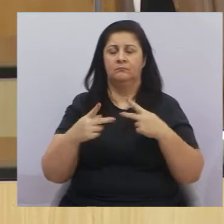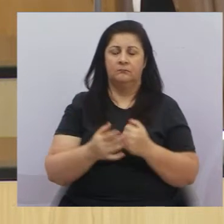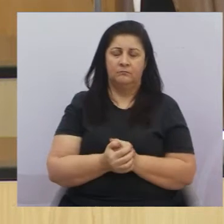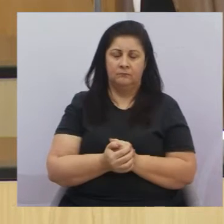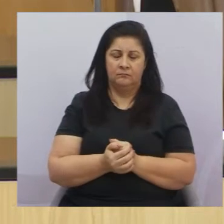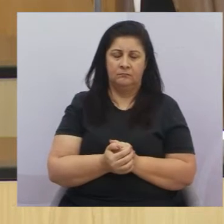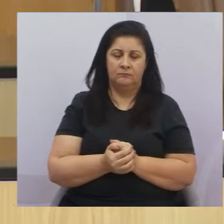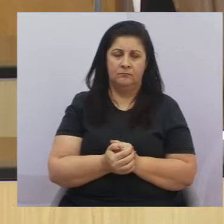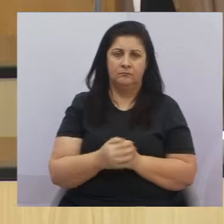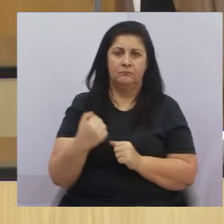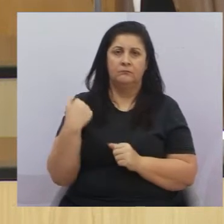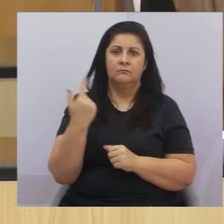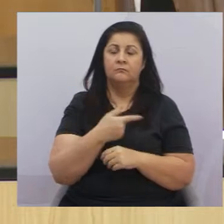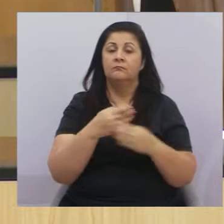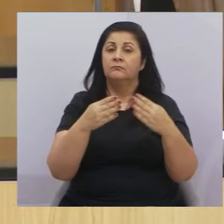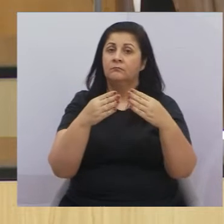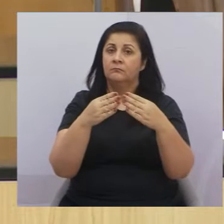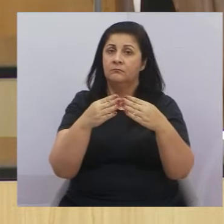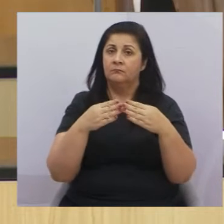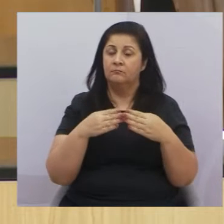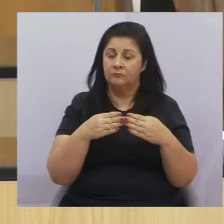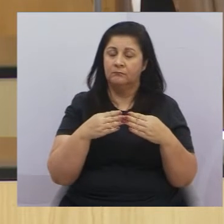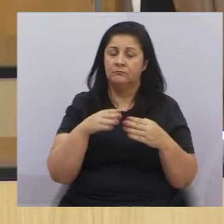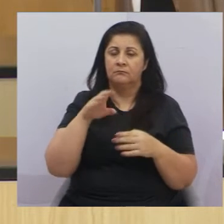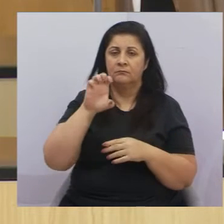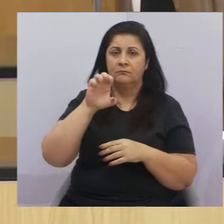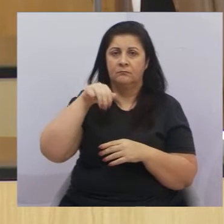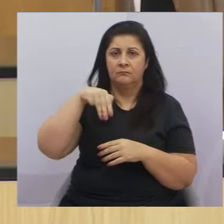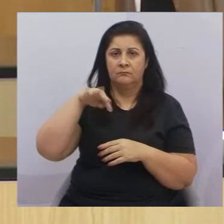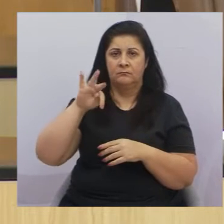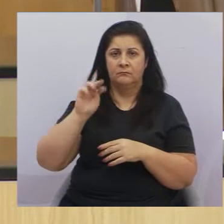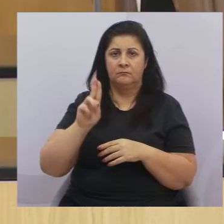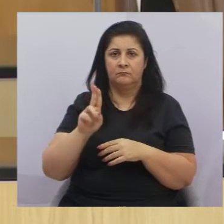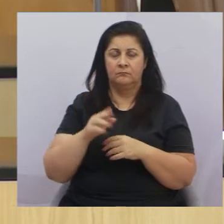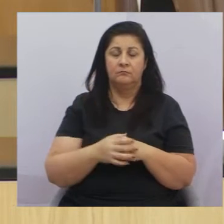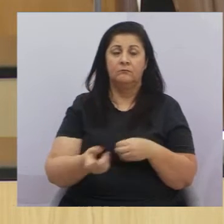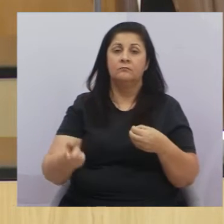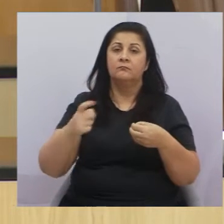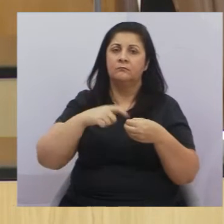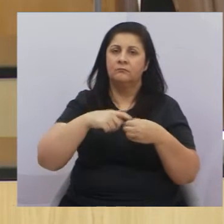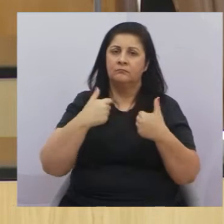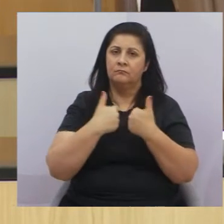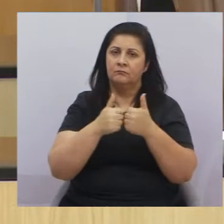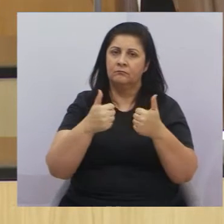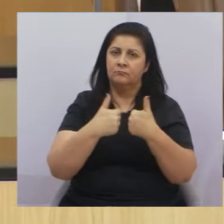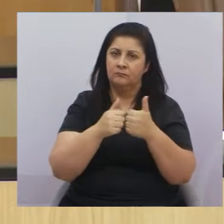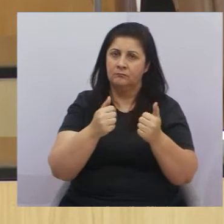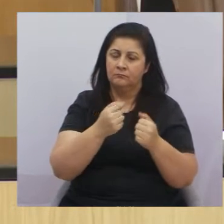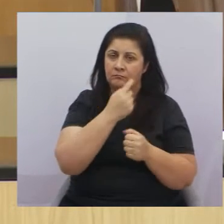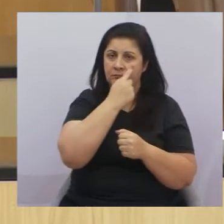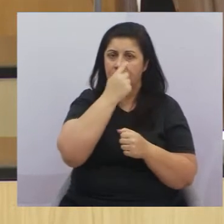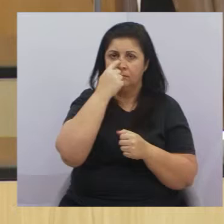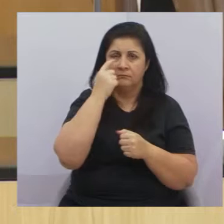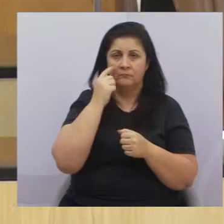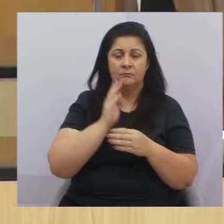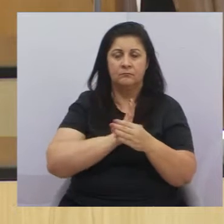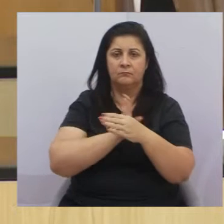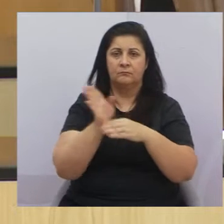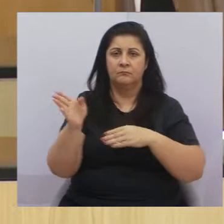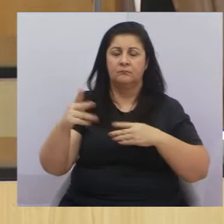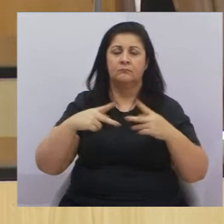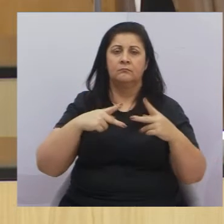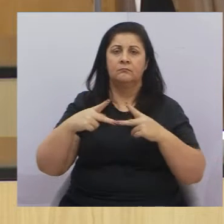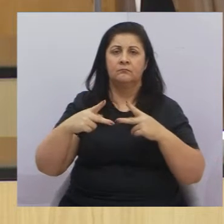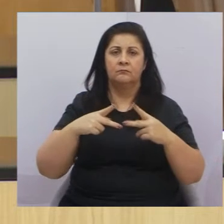postas, solicito à MTU a volta da linha de ônibus intermunicipal Parque Meia Lua, São José